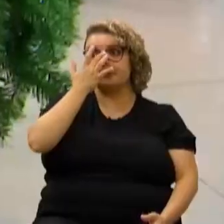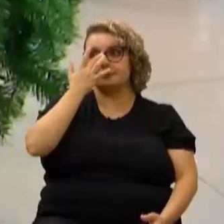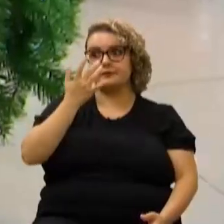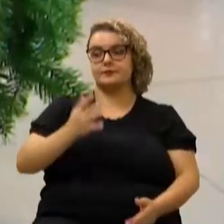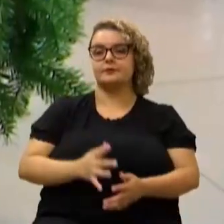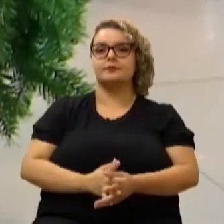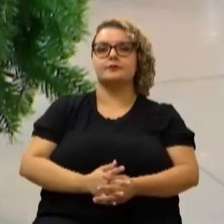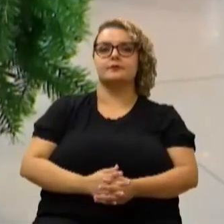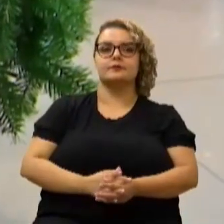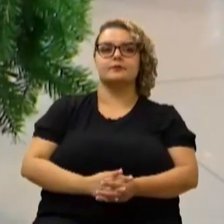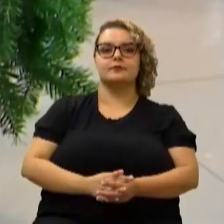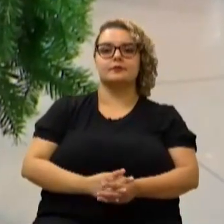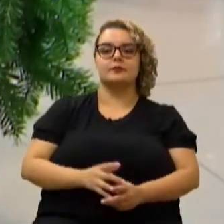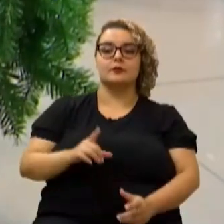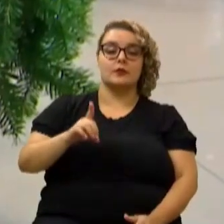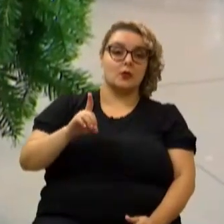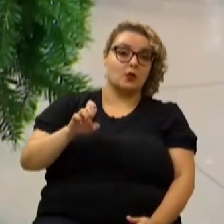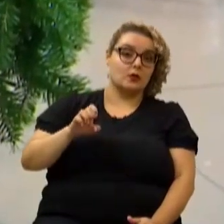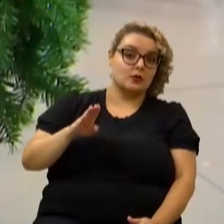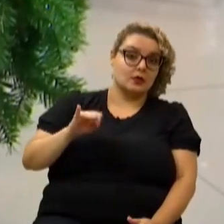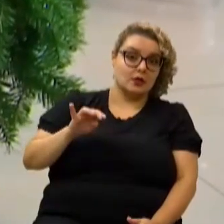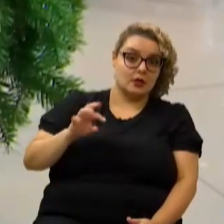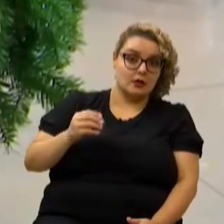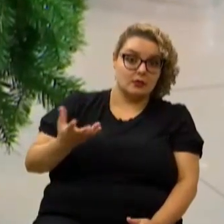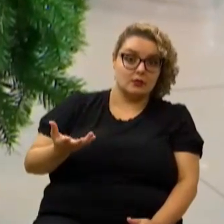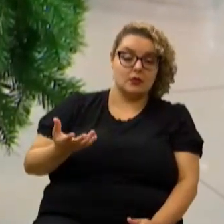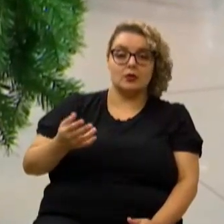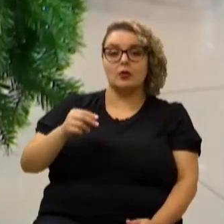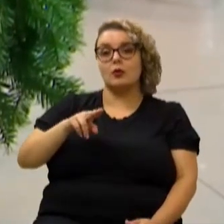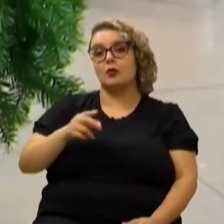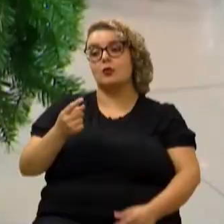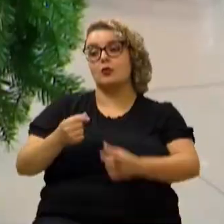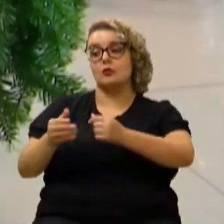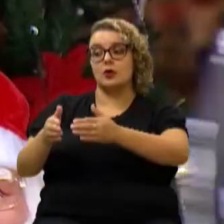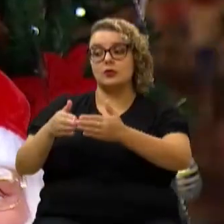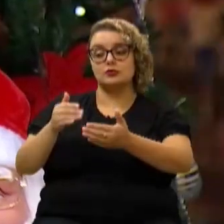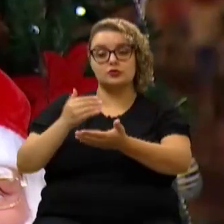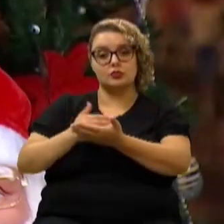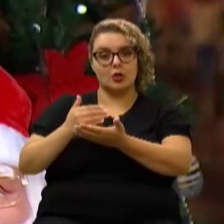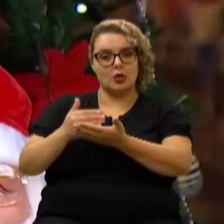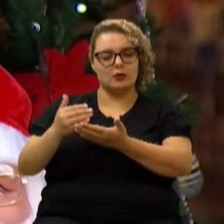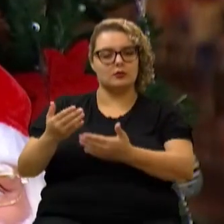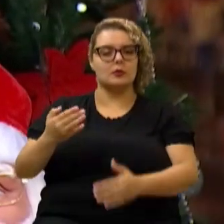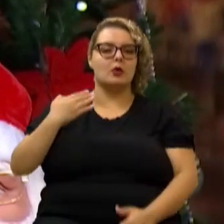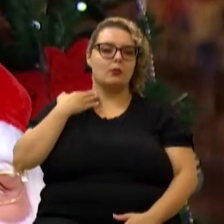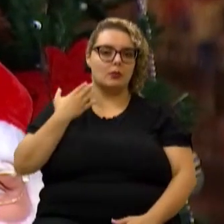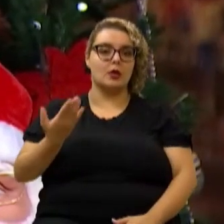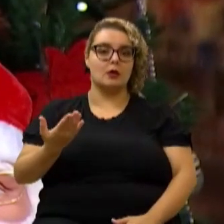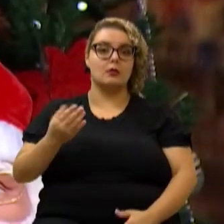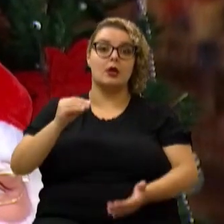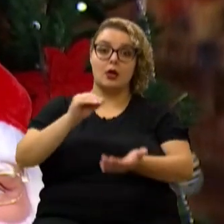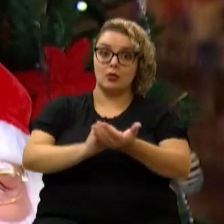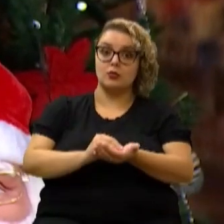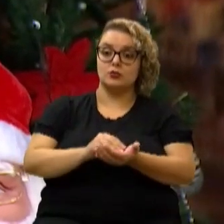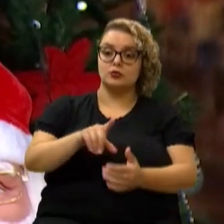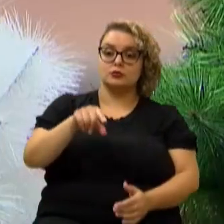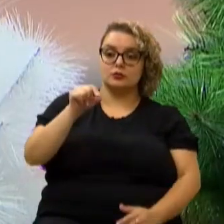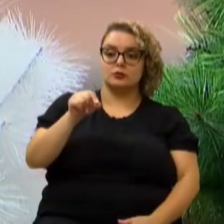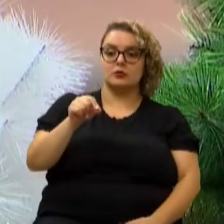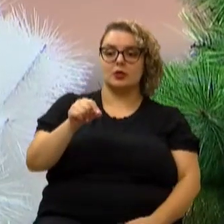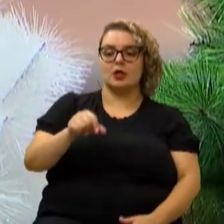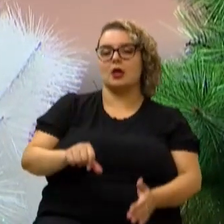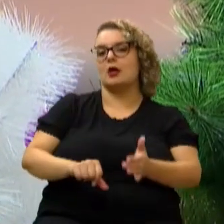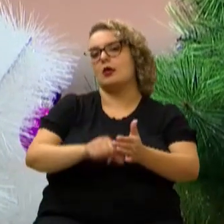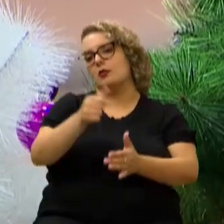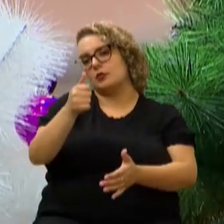vez de passar aí no débito ou pegar algum dinheiro emprestado com o banco, acho que essa deve ser a última